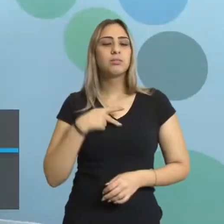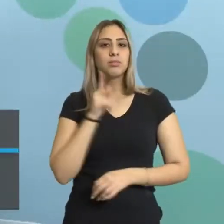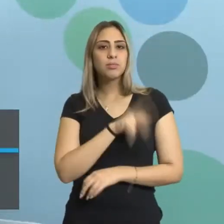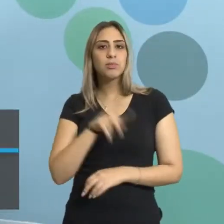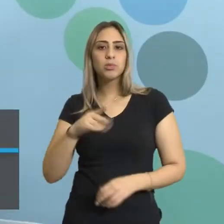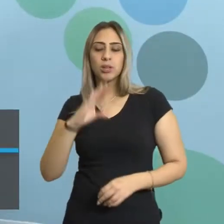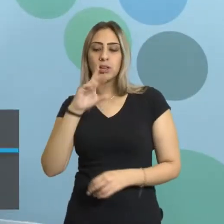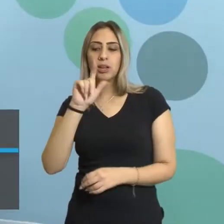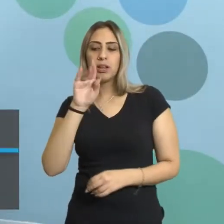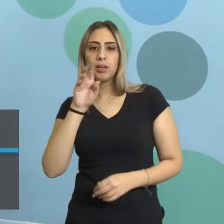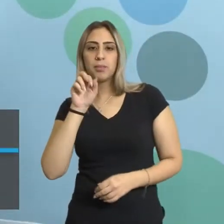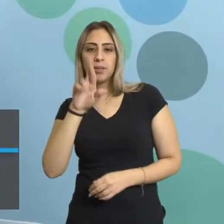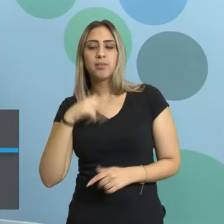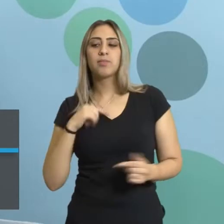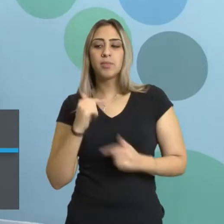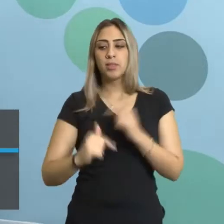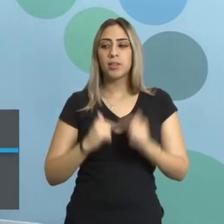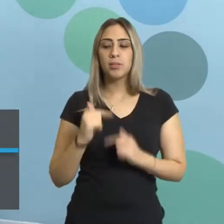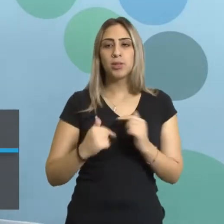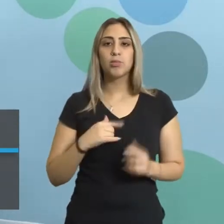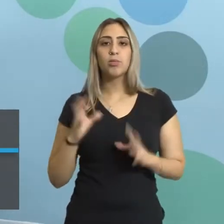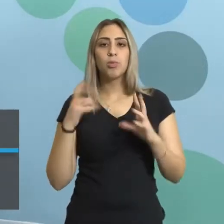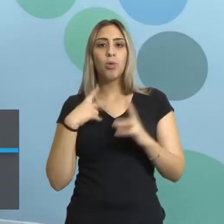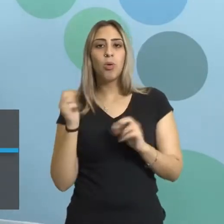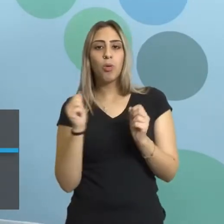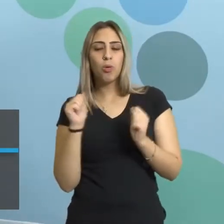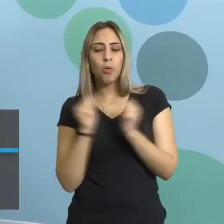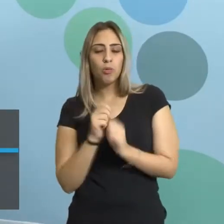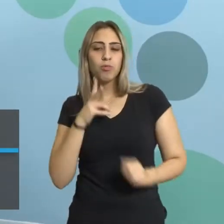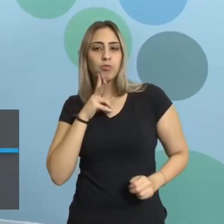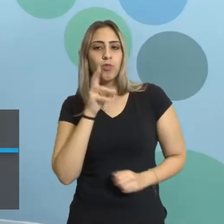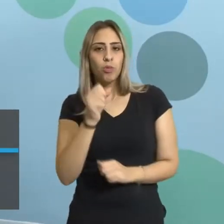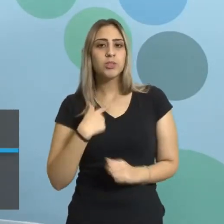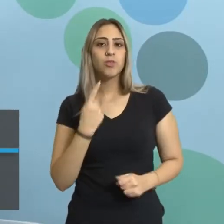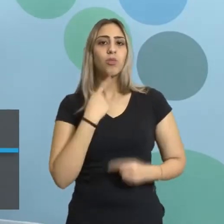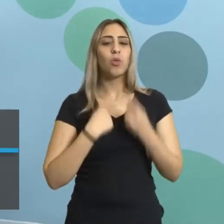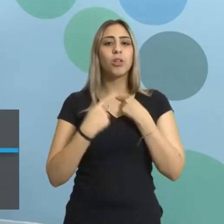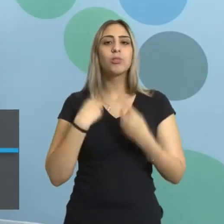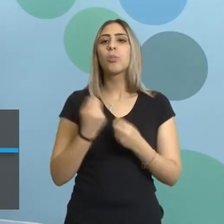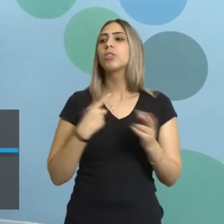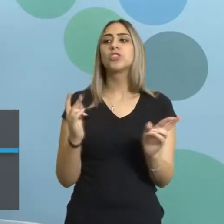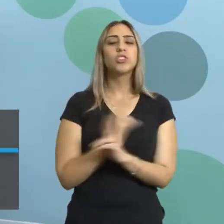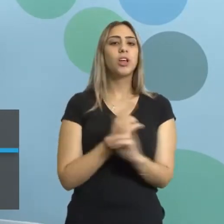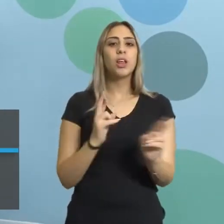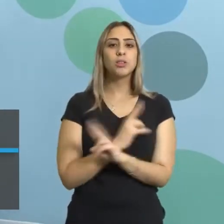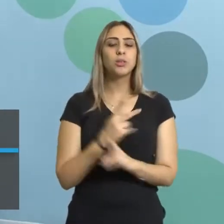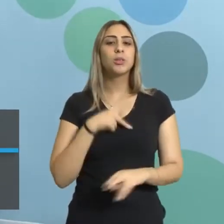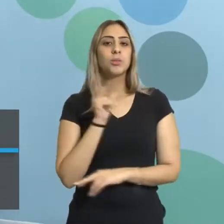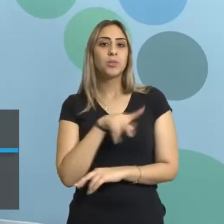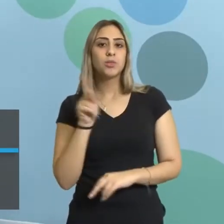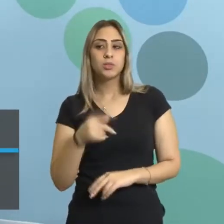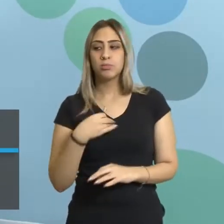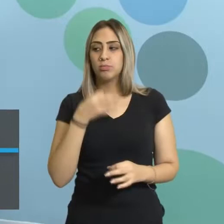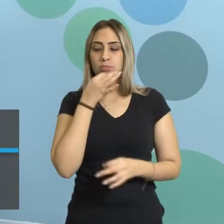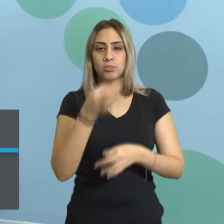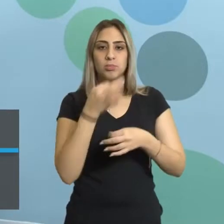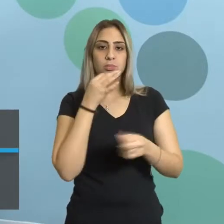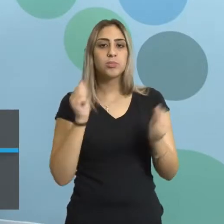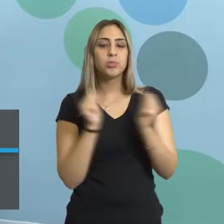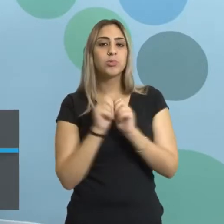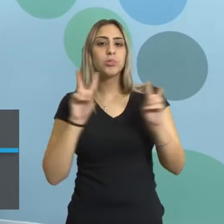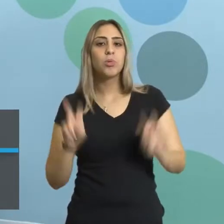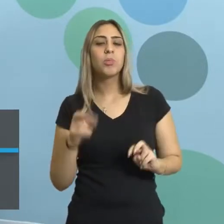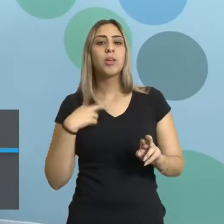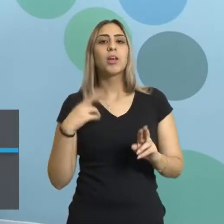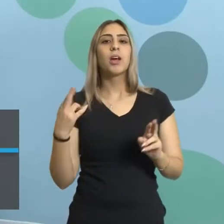professor Kléber falou trabalhando com garra e vontade né como que a gente relaciona professores comentar sobre a revolução